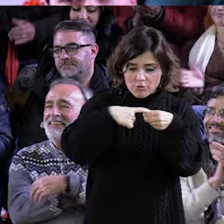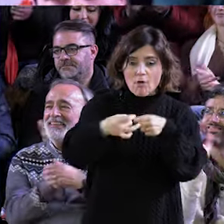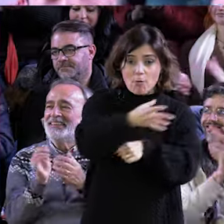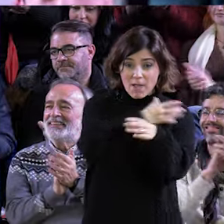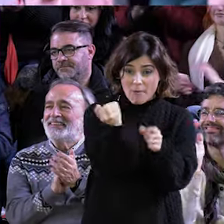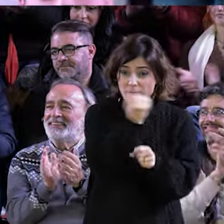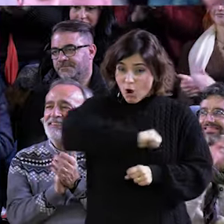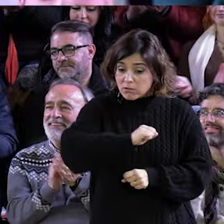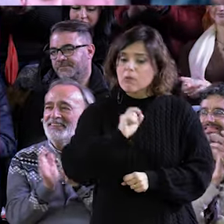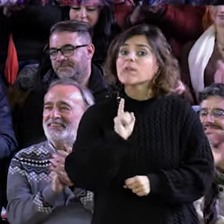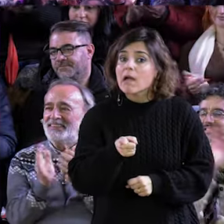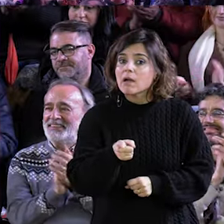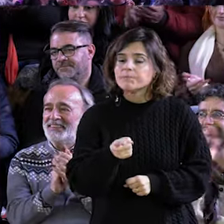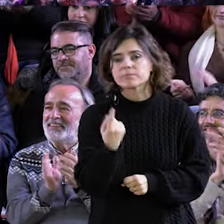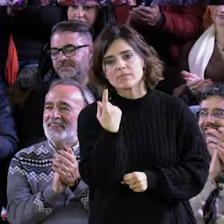Mas